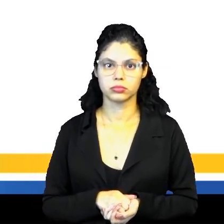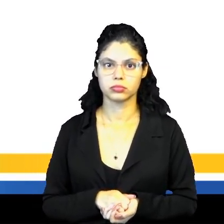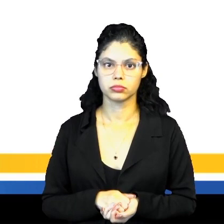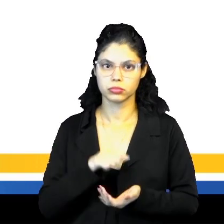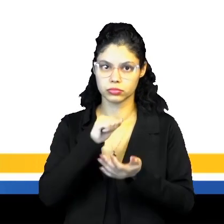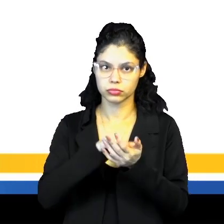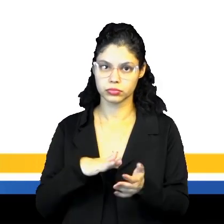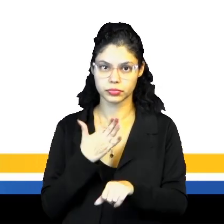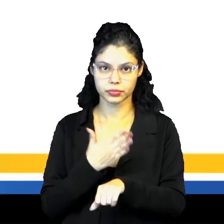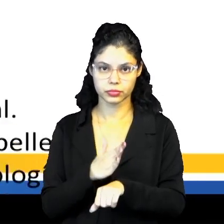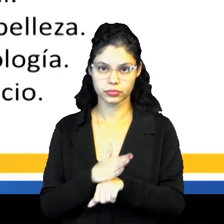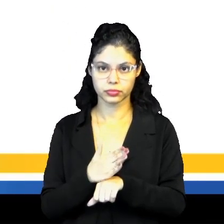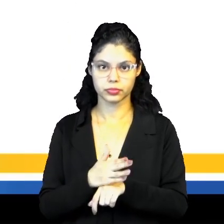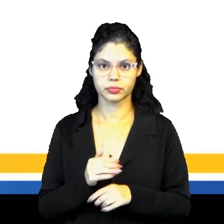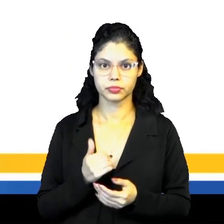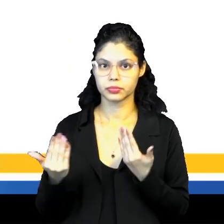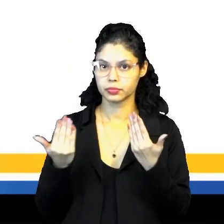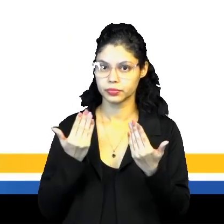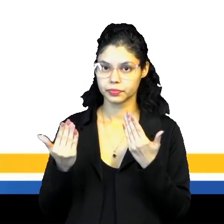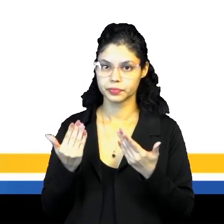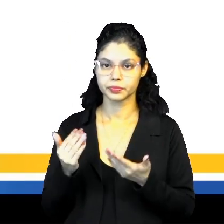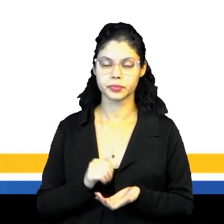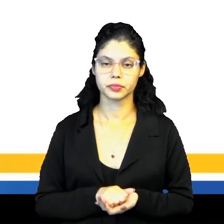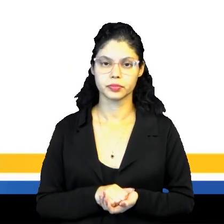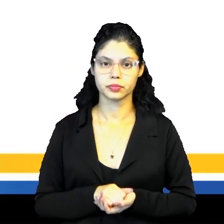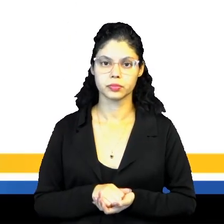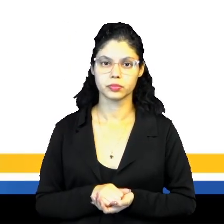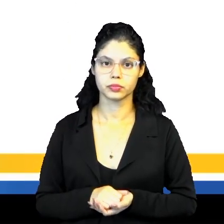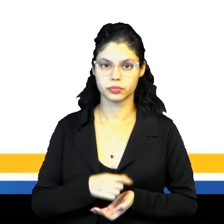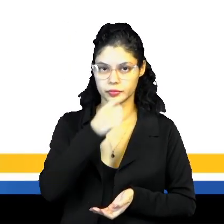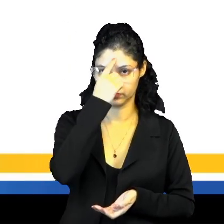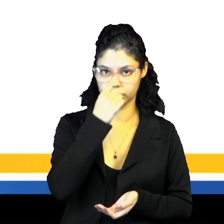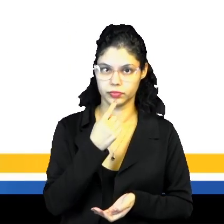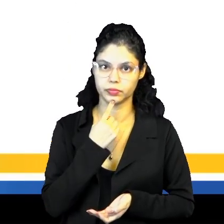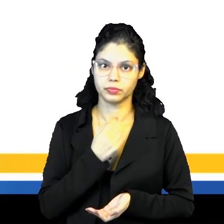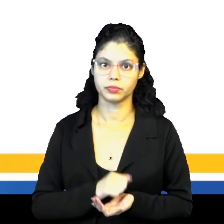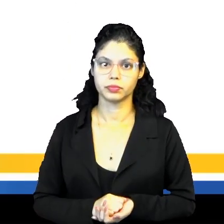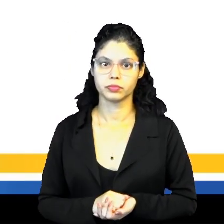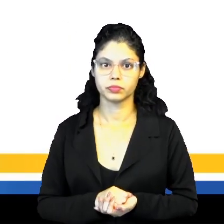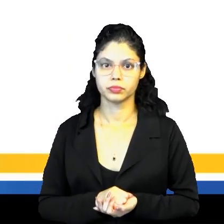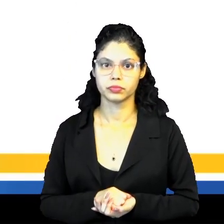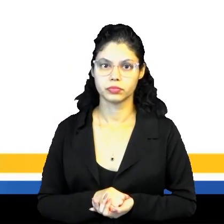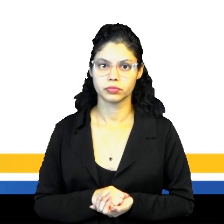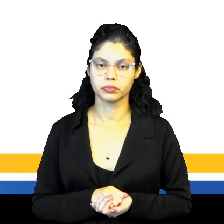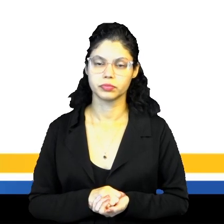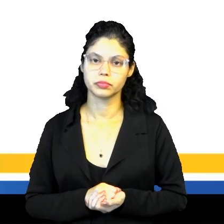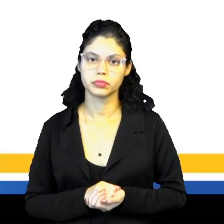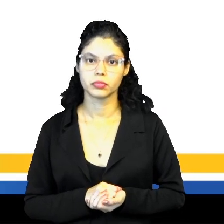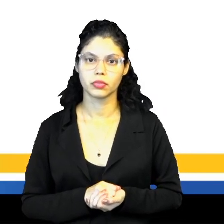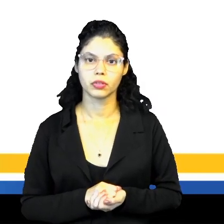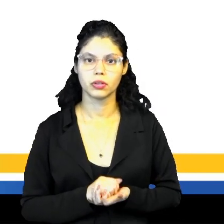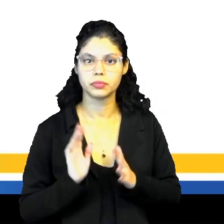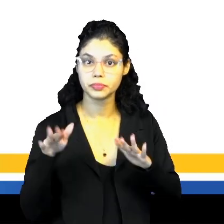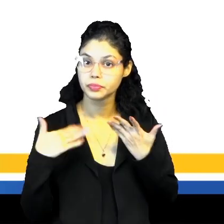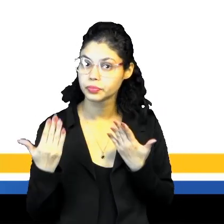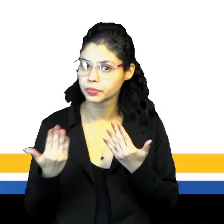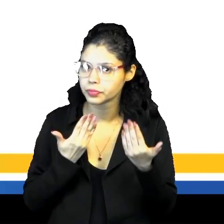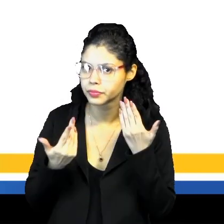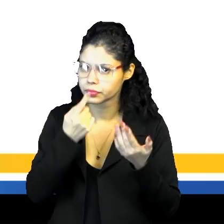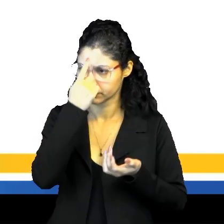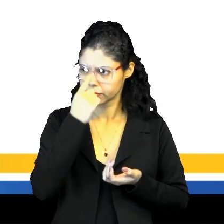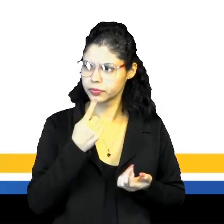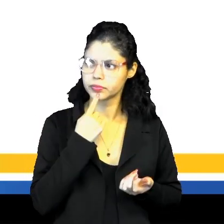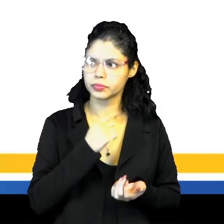Então atividadezinha prática, galerinha, vamos relacionar aqui, né, a imagem com o tema, né? Então, qual o tema aí está relacionado com a